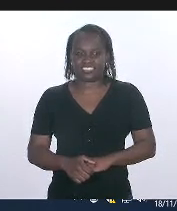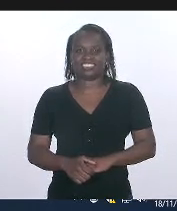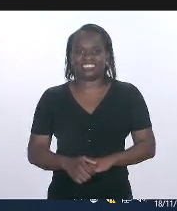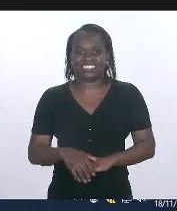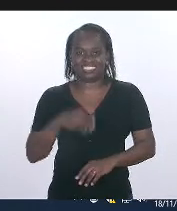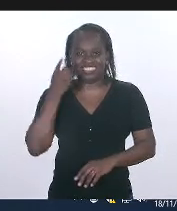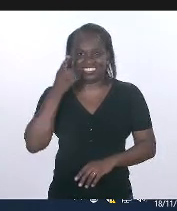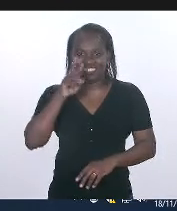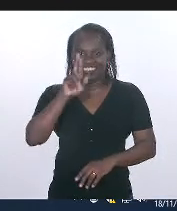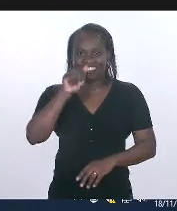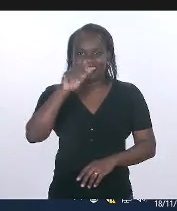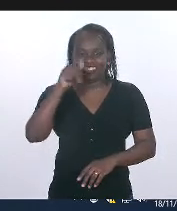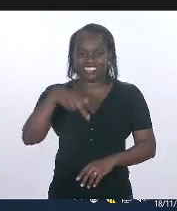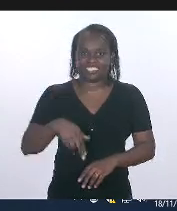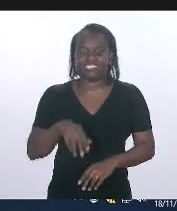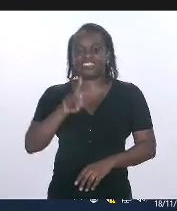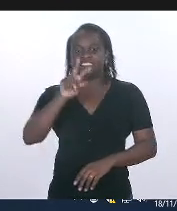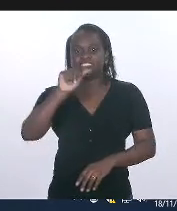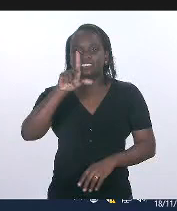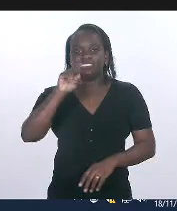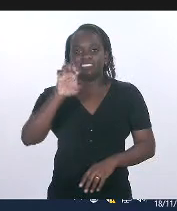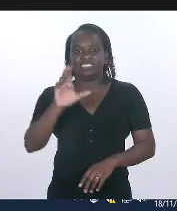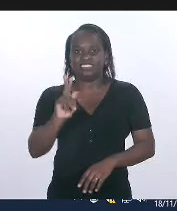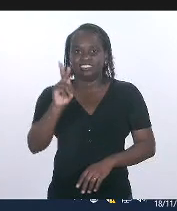Deputado Renan Ferreirinha. Deputado Valdé Carneiro.